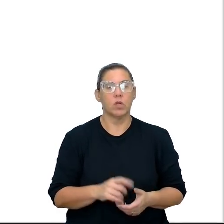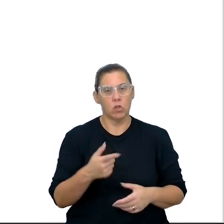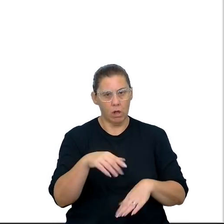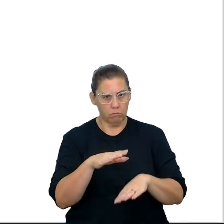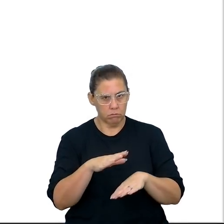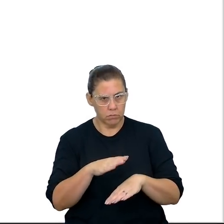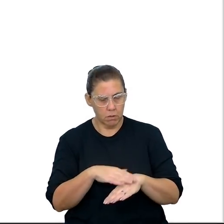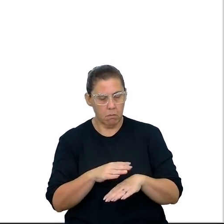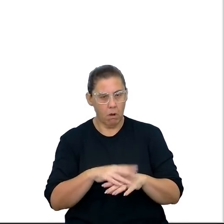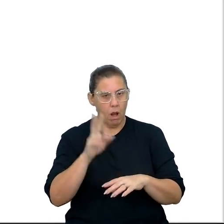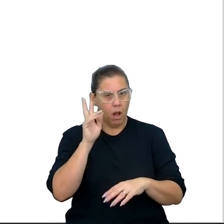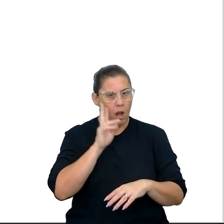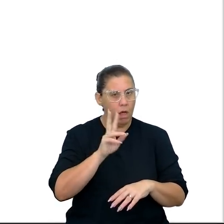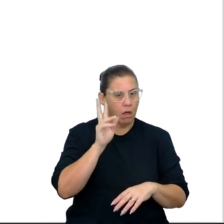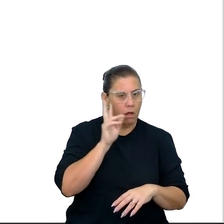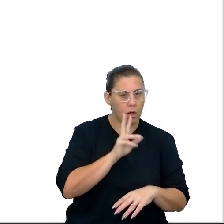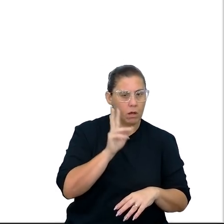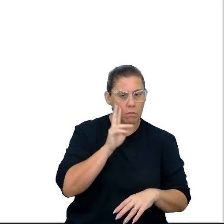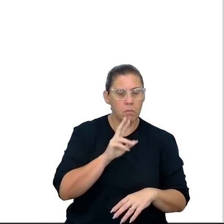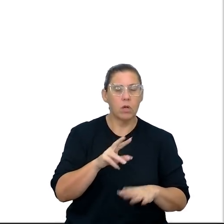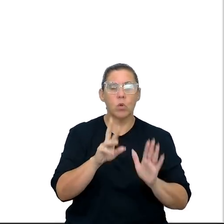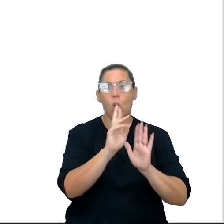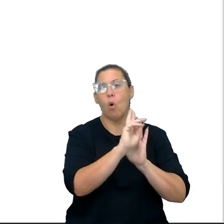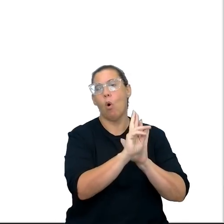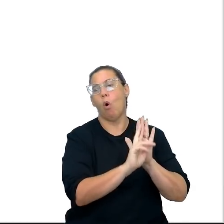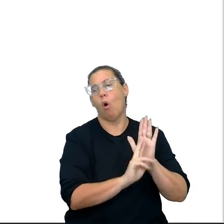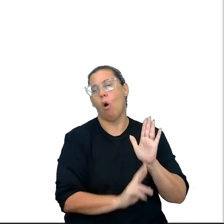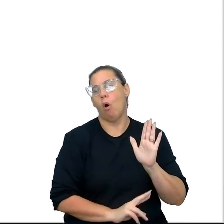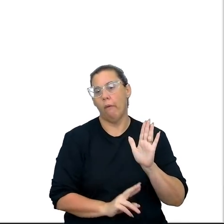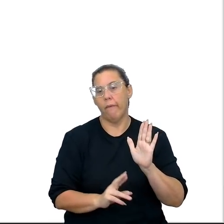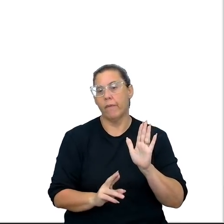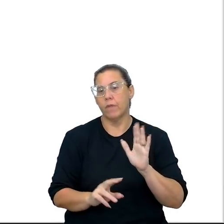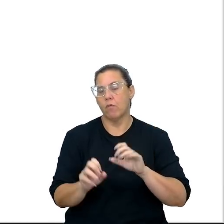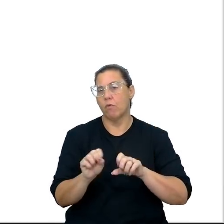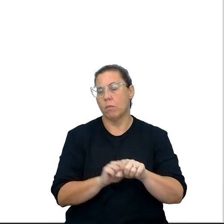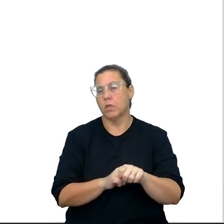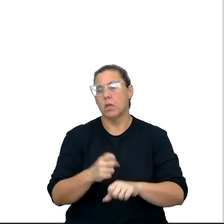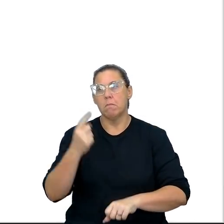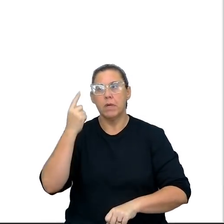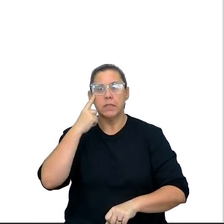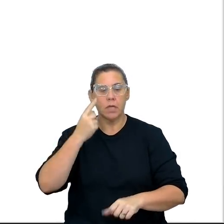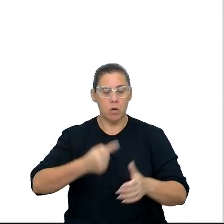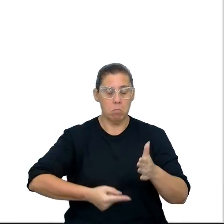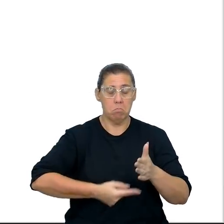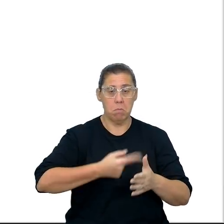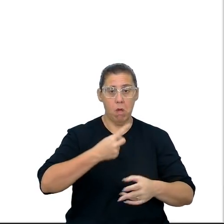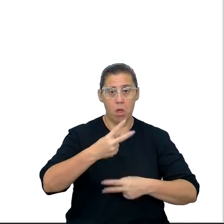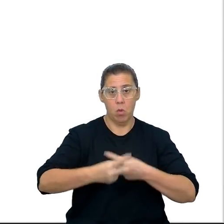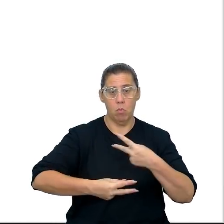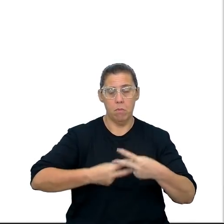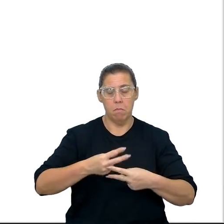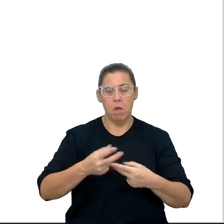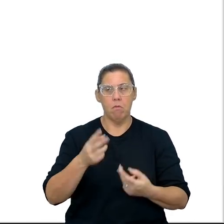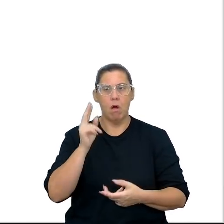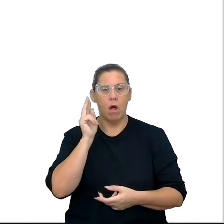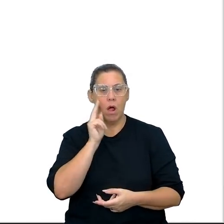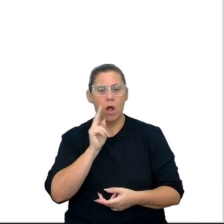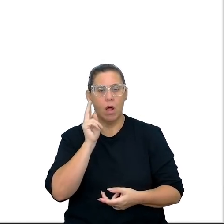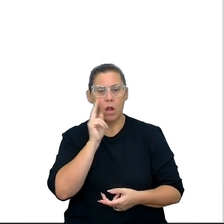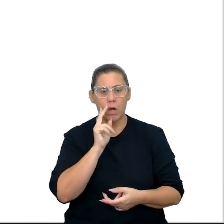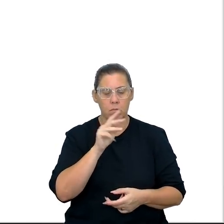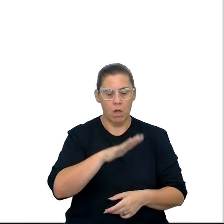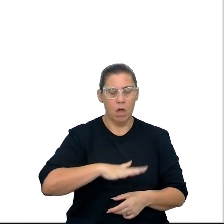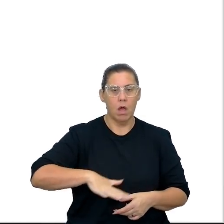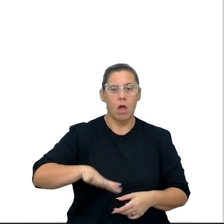uma retomada do roteiro formativo, né, pensando no primeiro bimestre. Aí nós retomamos o